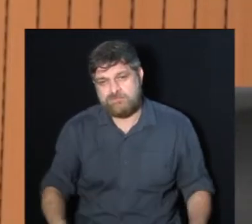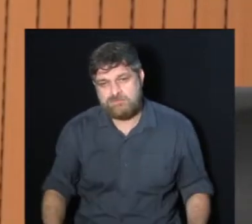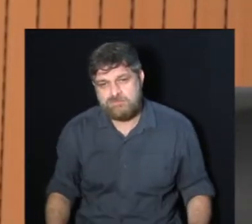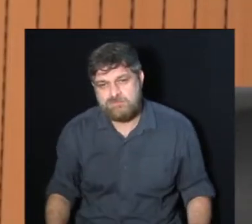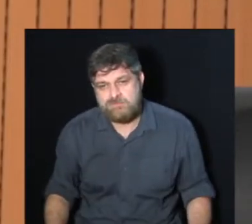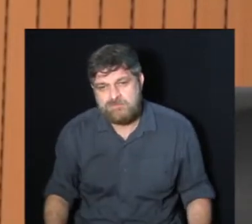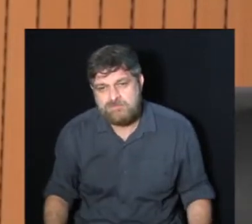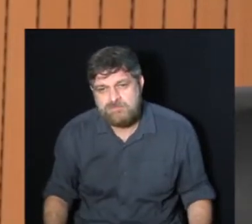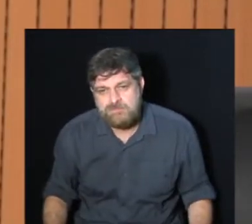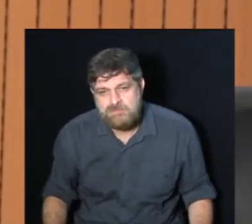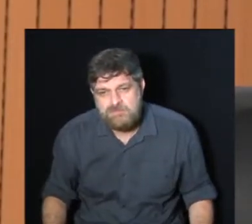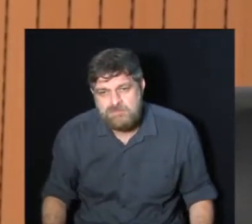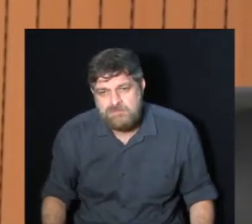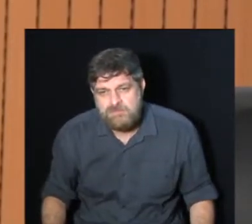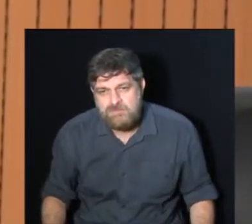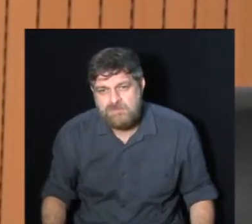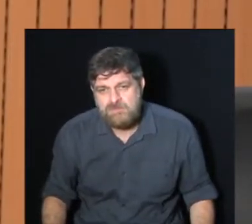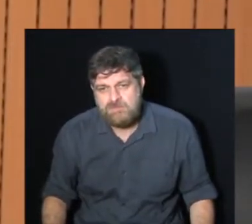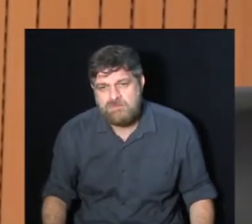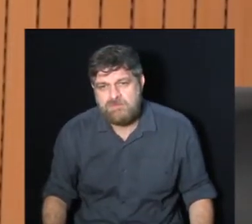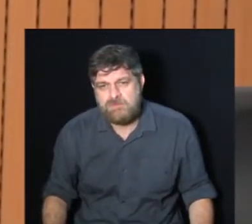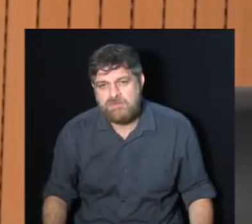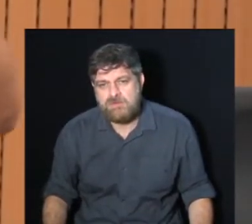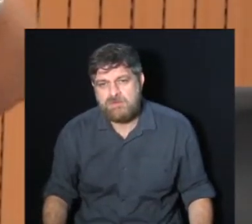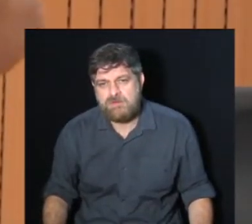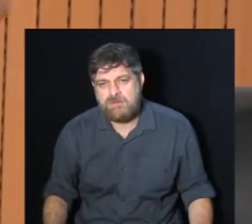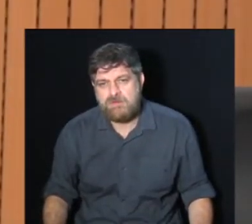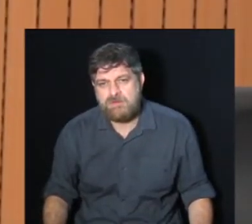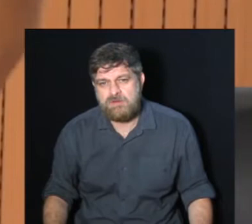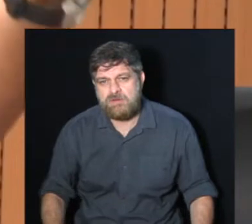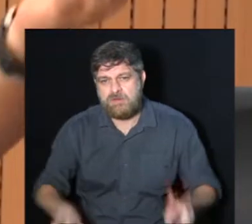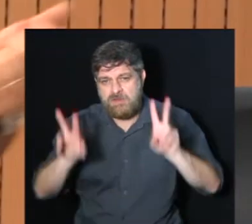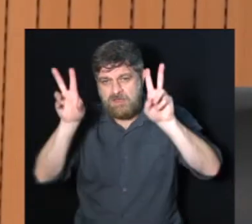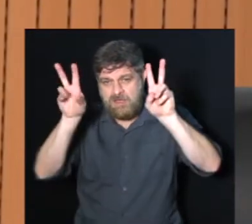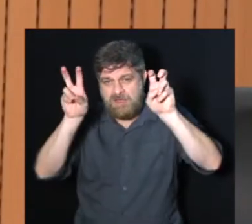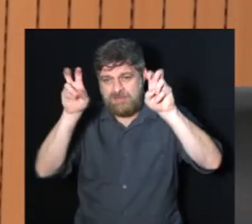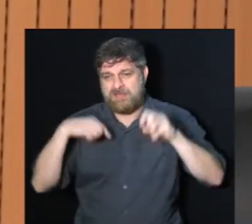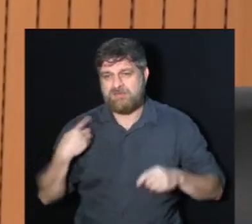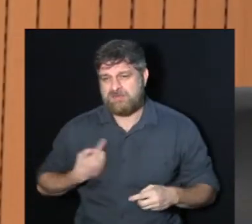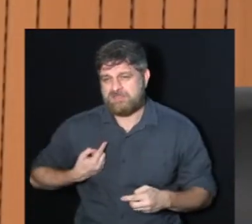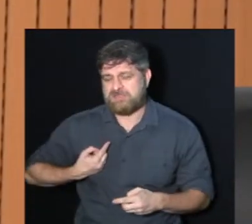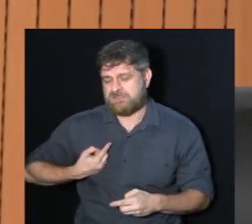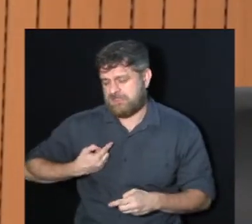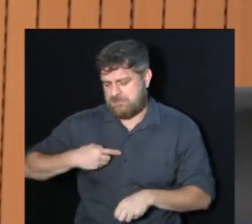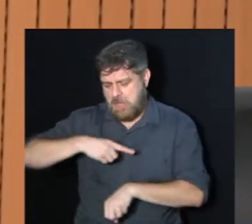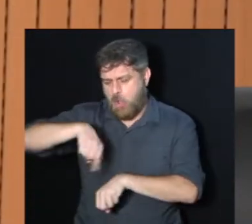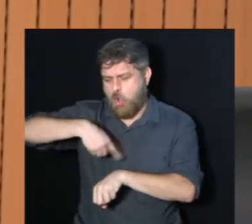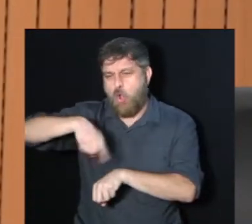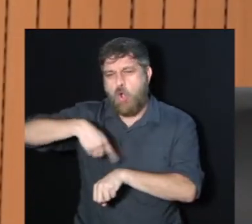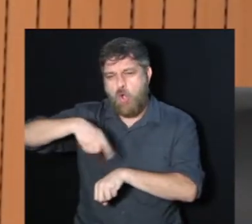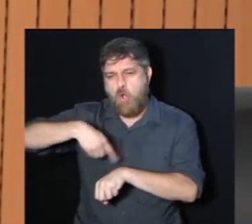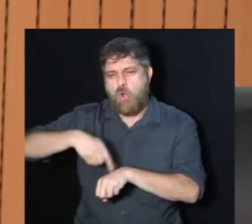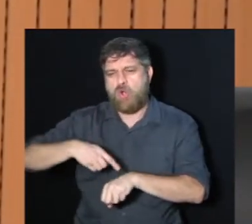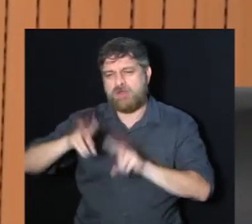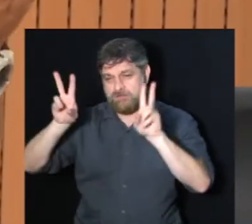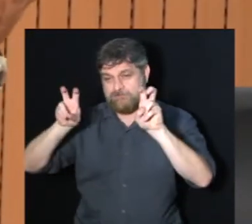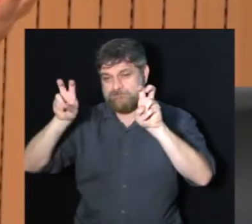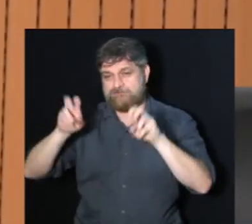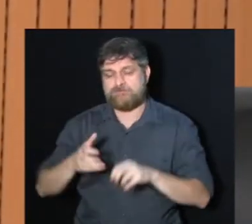Então, assim, tem um tempo, esse assunto a gente poderia ficar falando horas, né? Mas eu